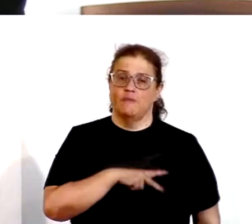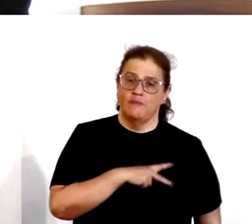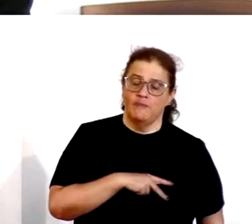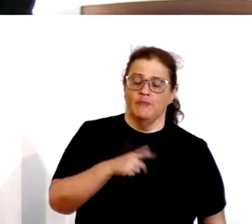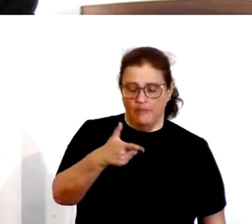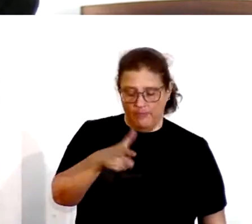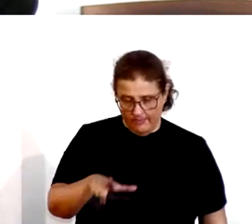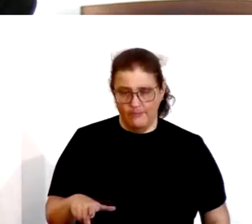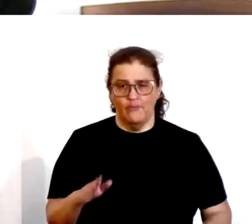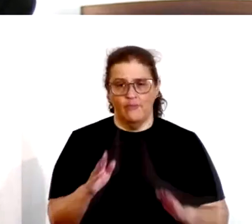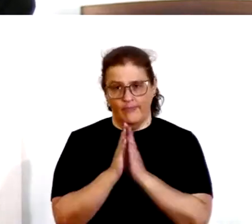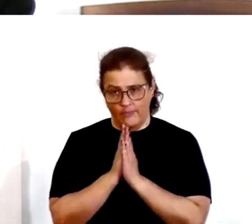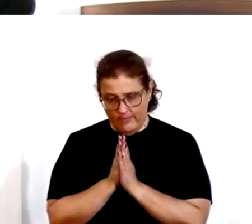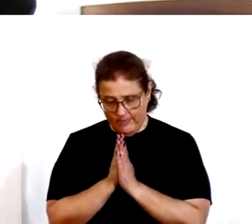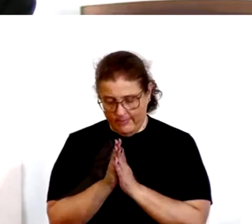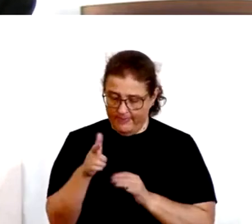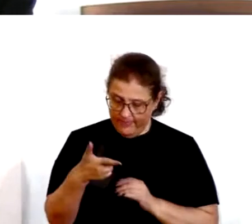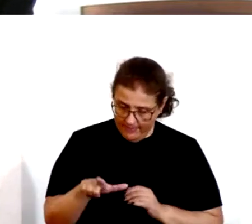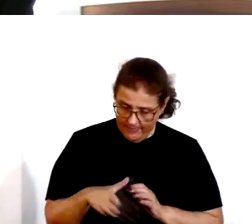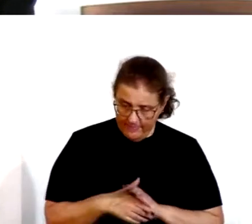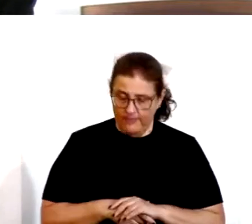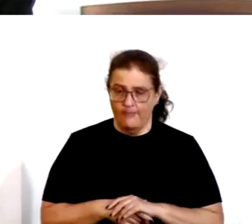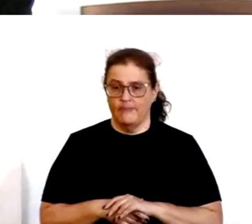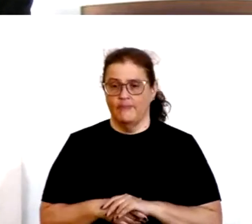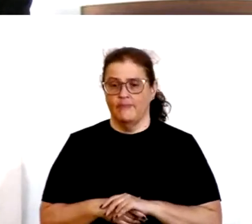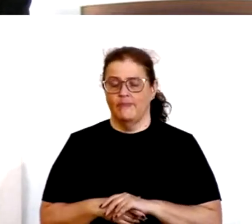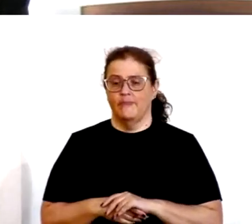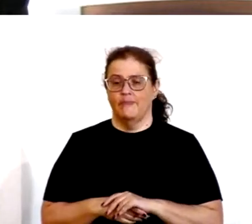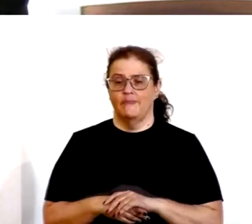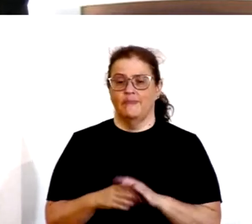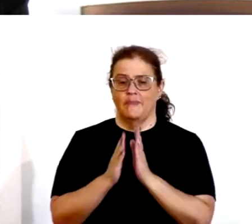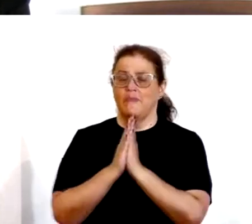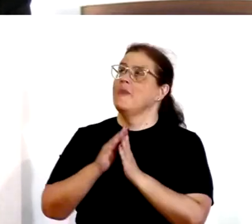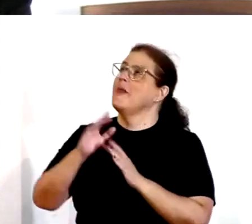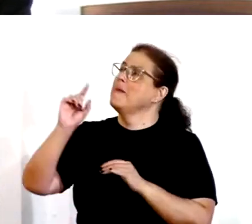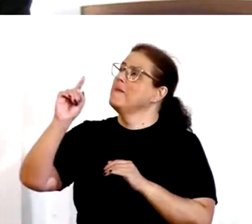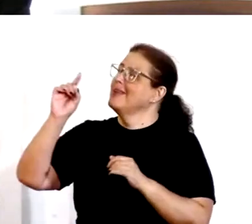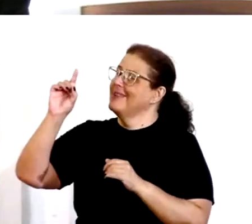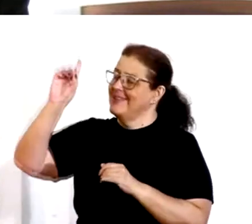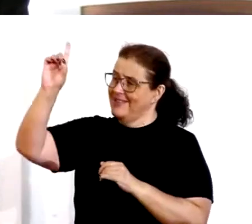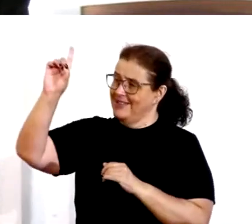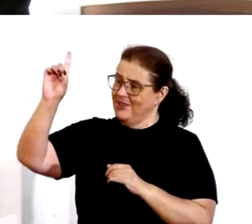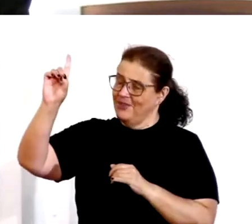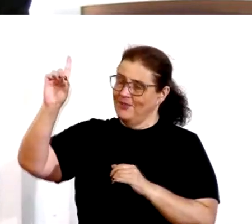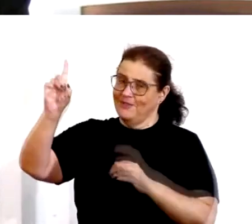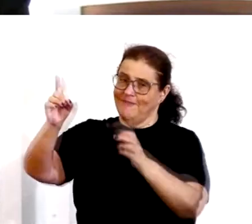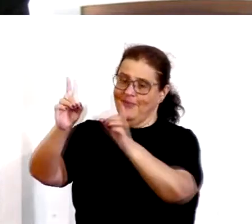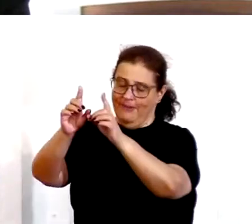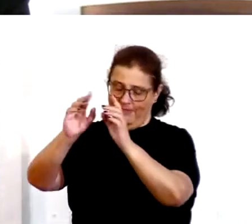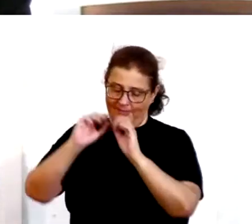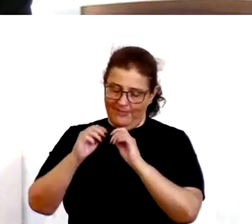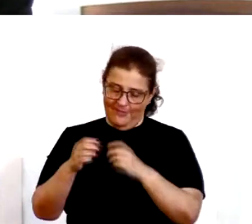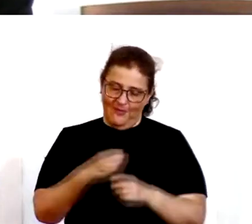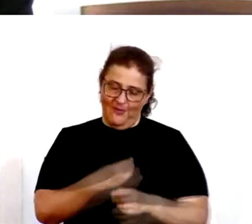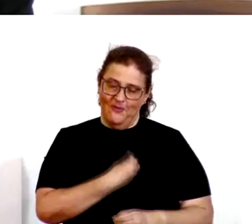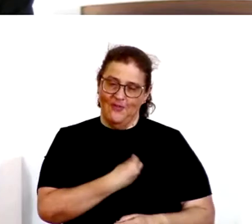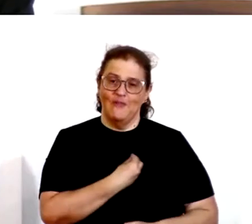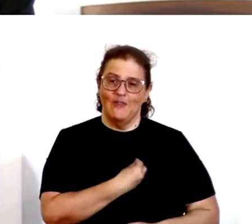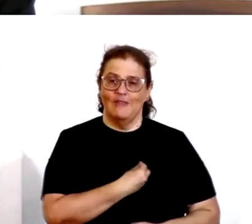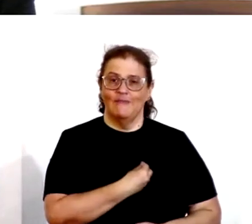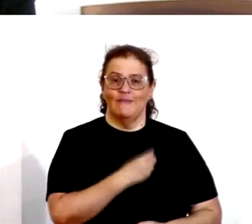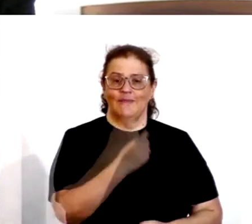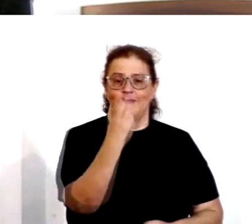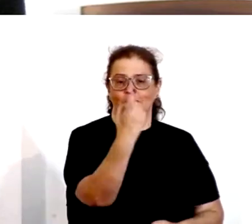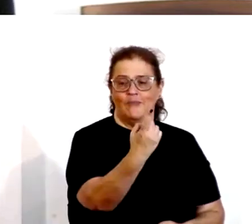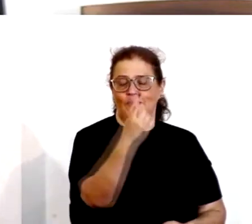uma vez orar, agora, ao colocar os gentios, orar para que Deus habite no coração deles, versículo